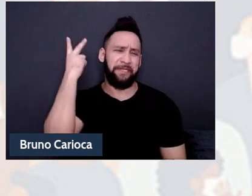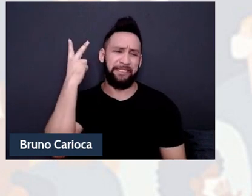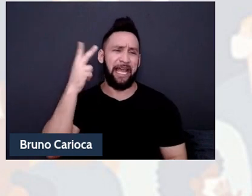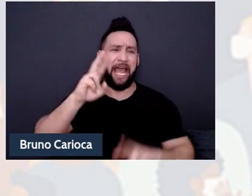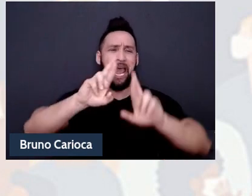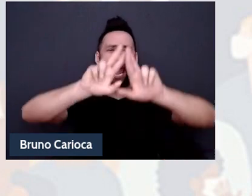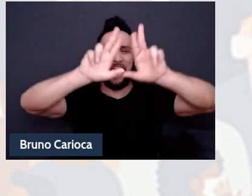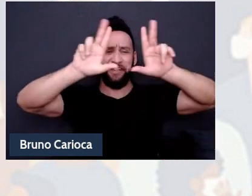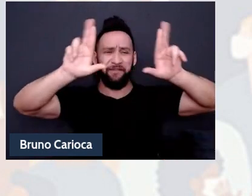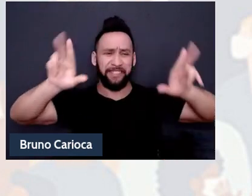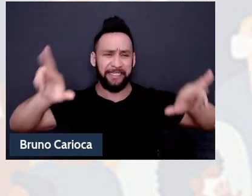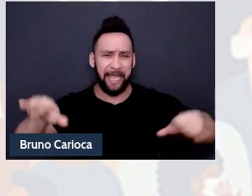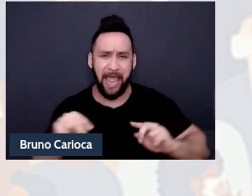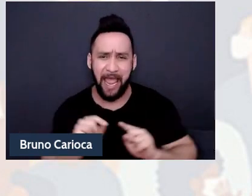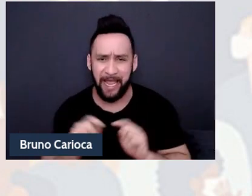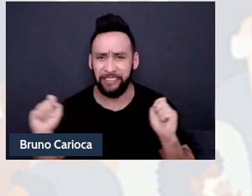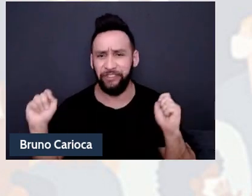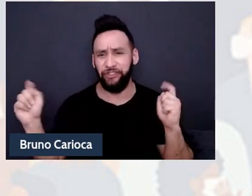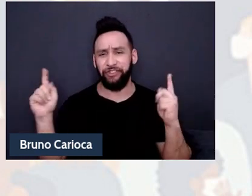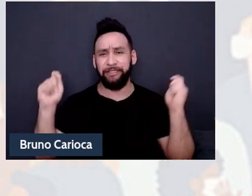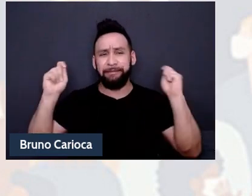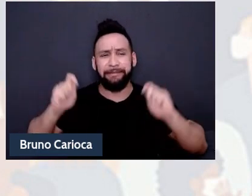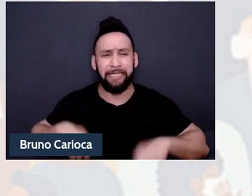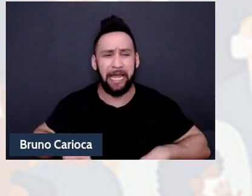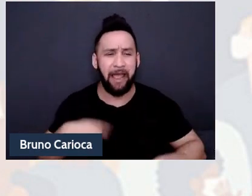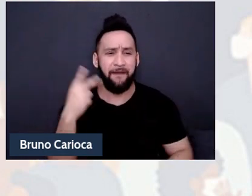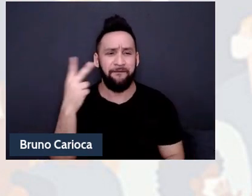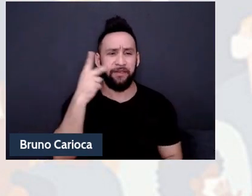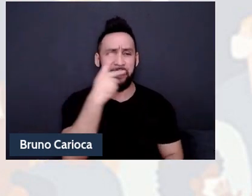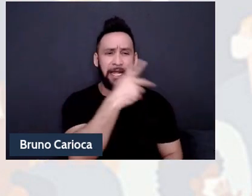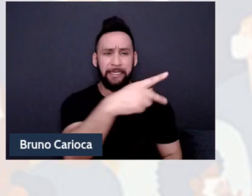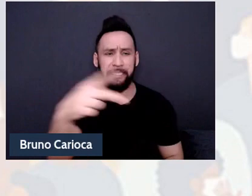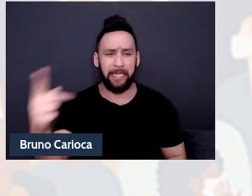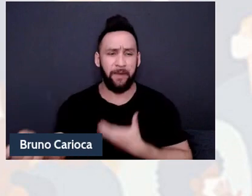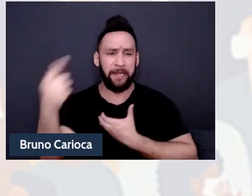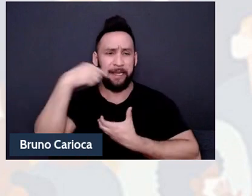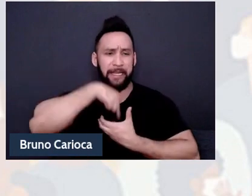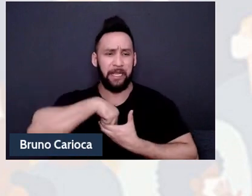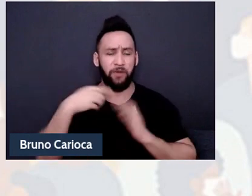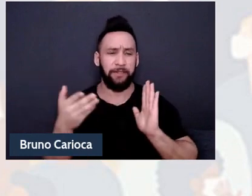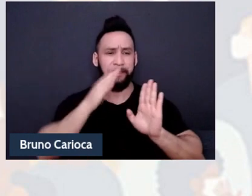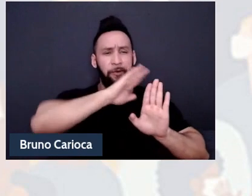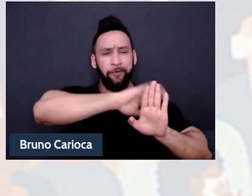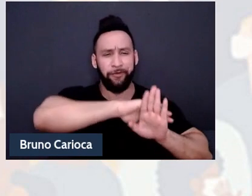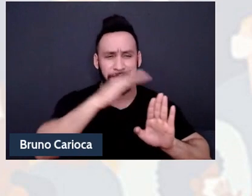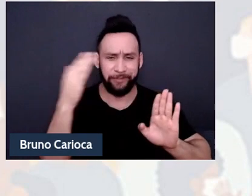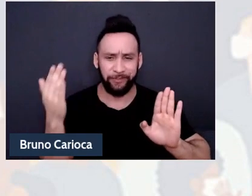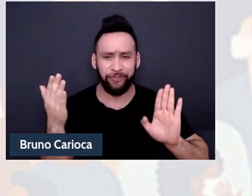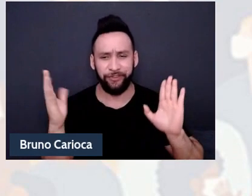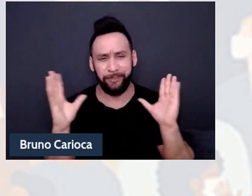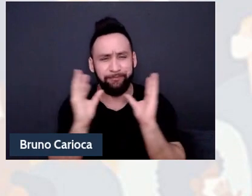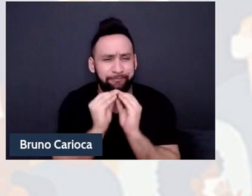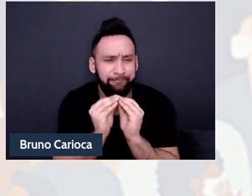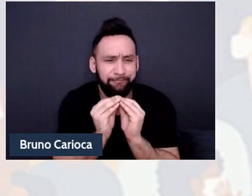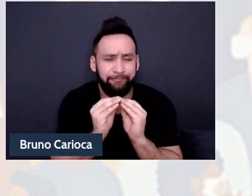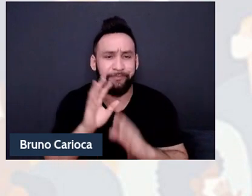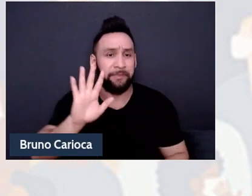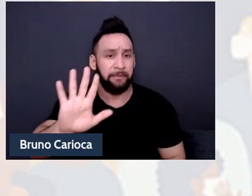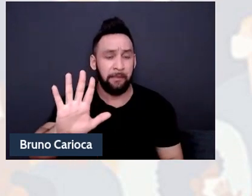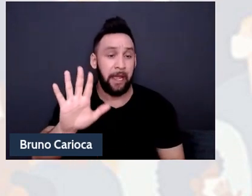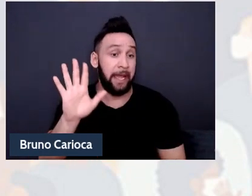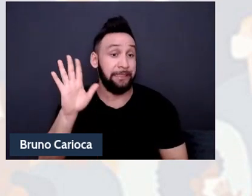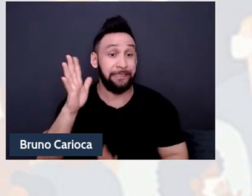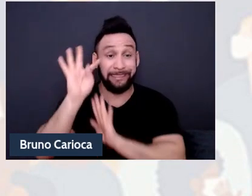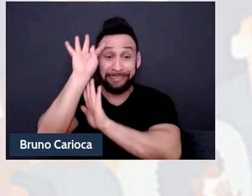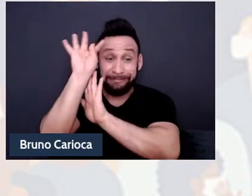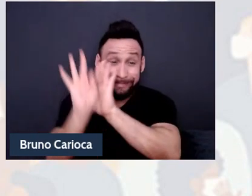e determinação. Então, o aluno, a aluna, como empreendedor de si mesmo, né, enfim, isso aparece no texto, mas,